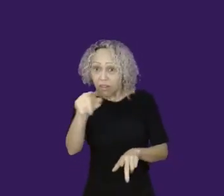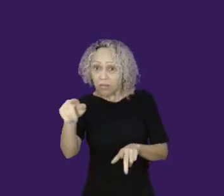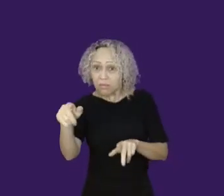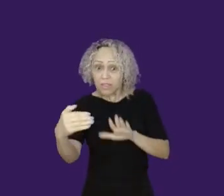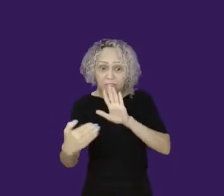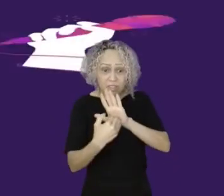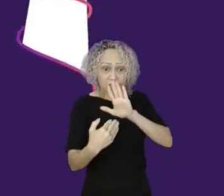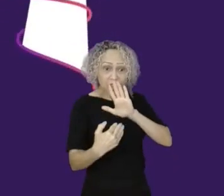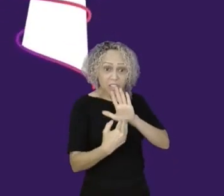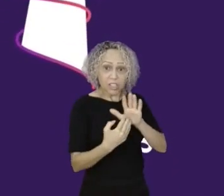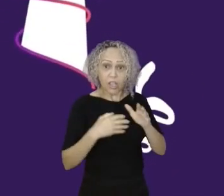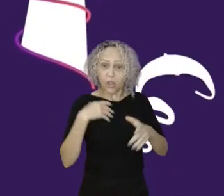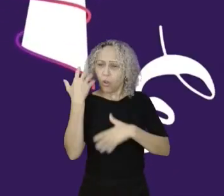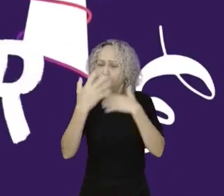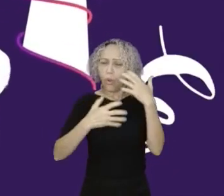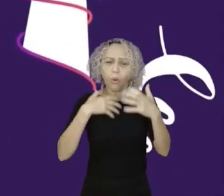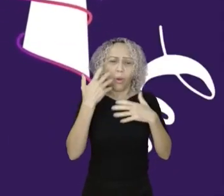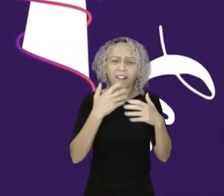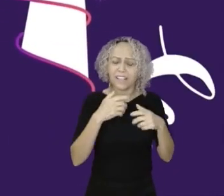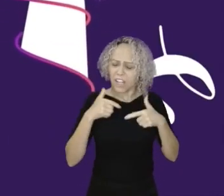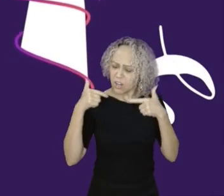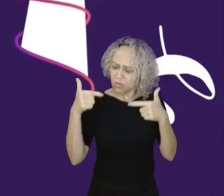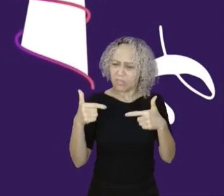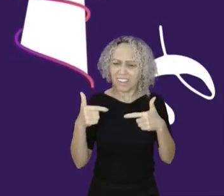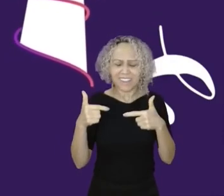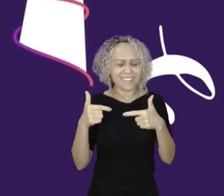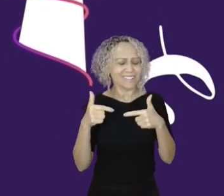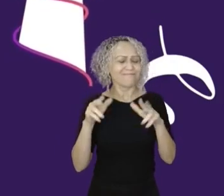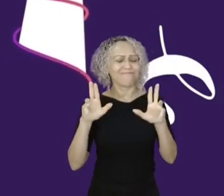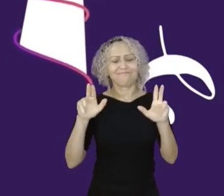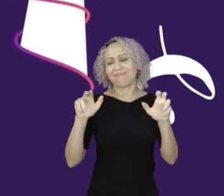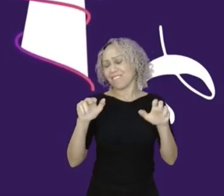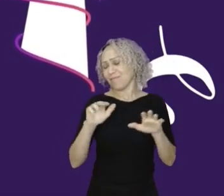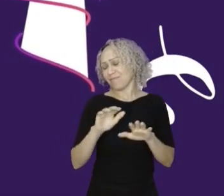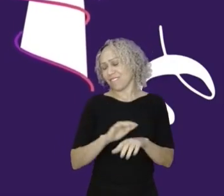Ninguém vai me impedir de cantar e lutar.